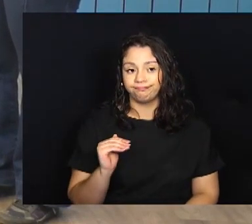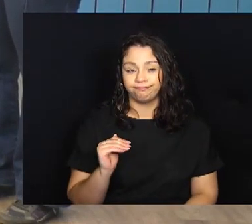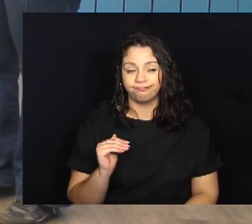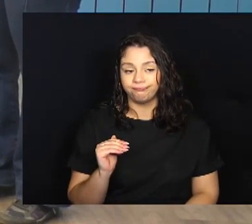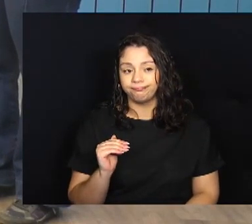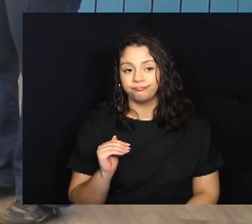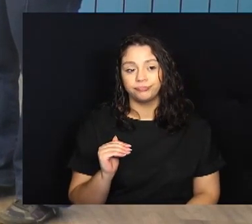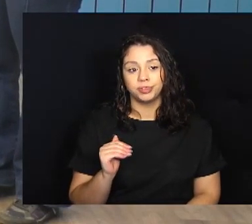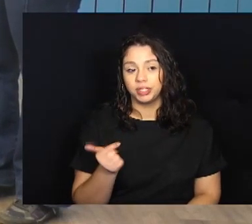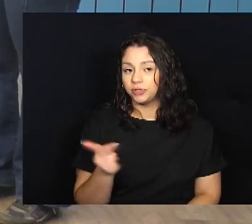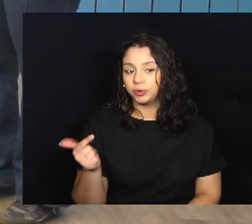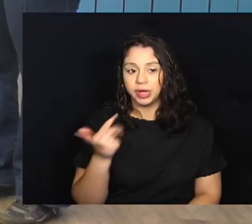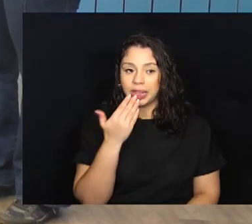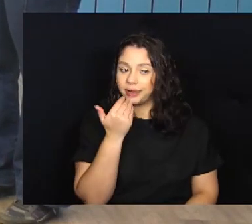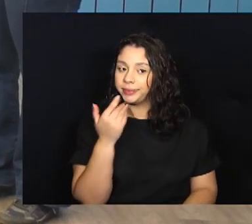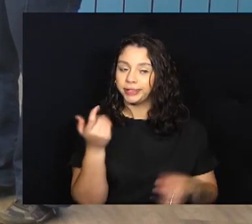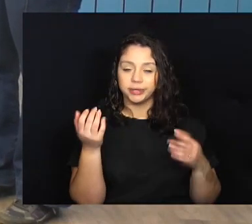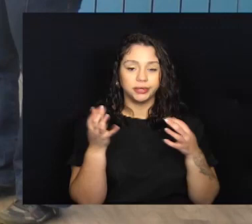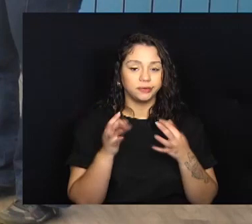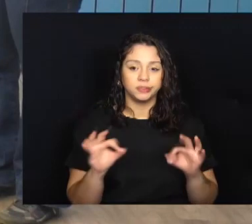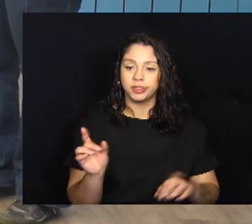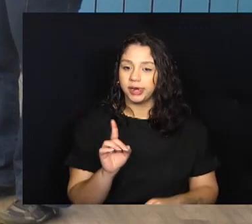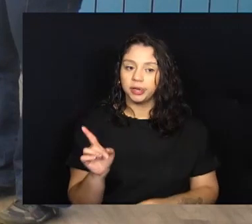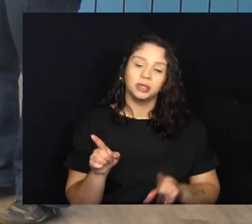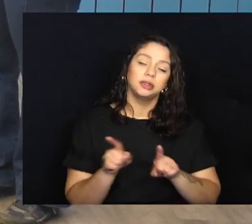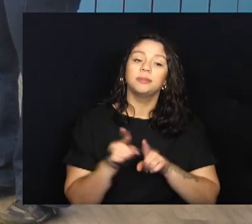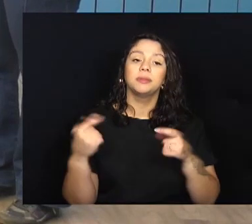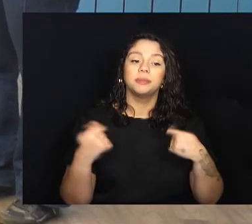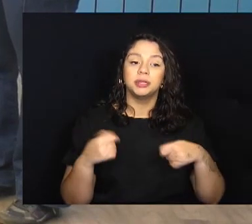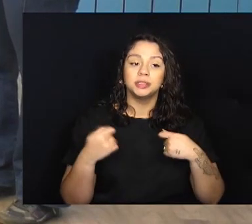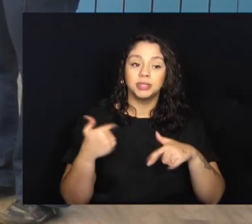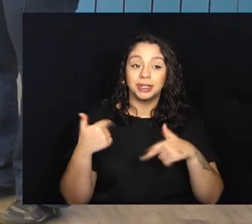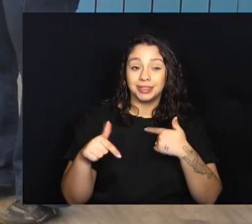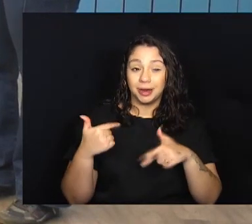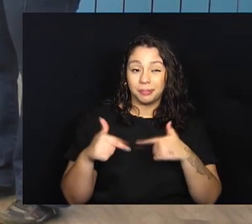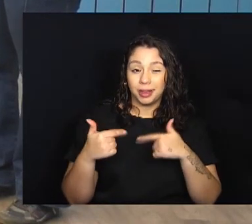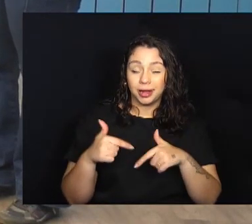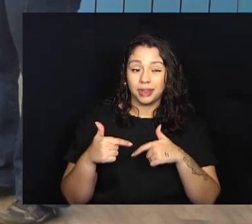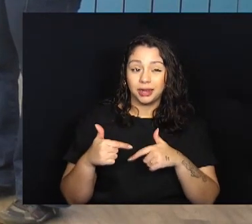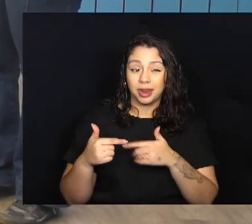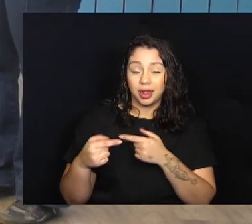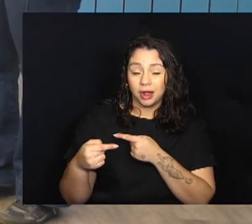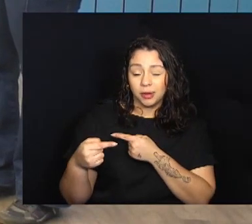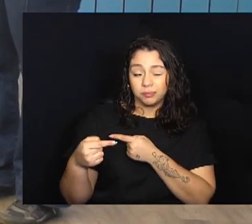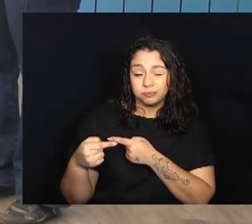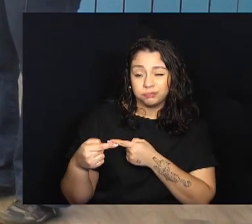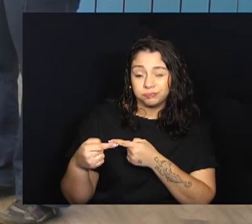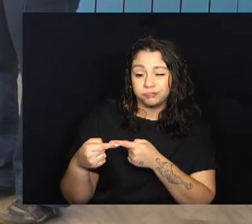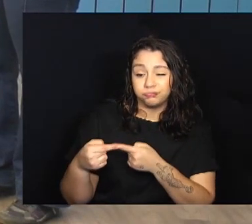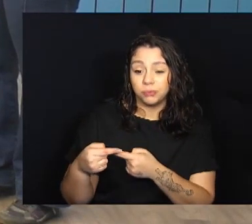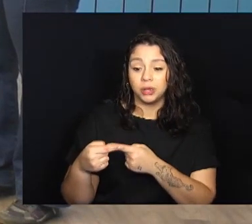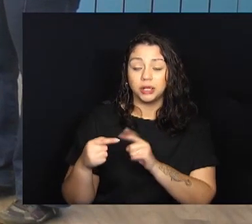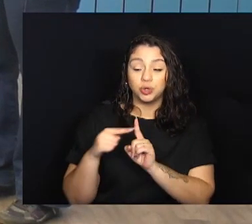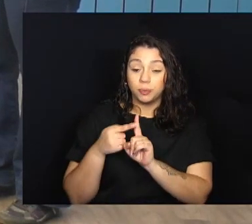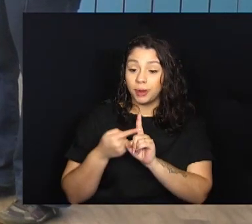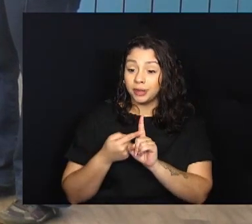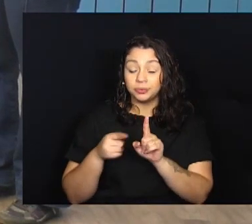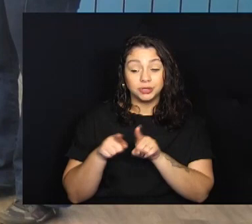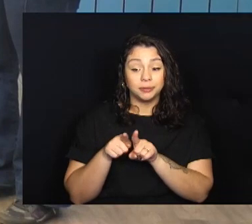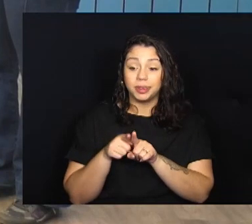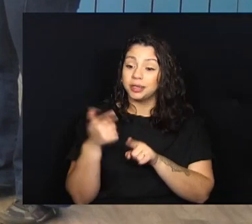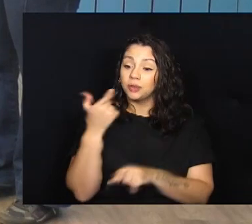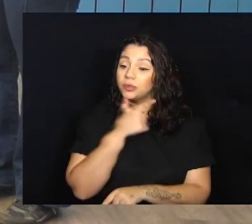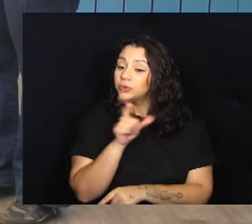uma alimentação adequada, que muitas vezes precisa trabalhar até muito perto do parto e ainda ela não consegue uma condição